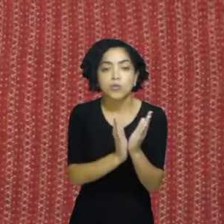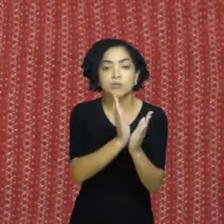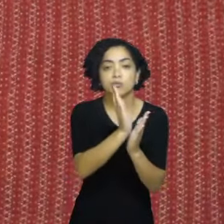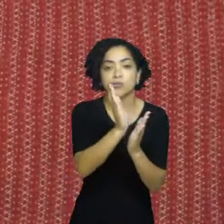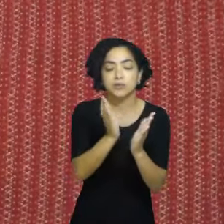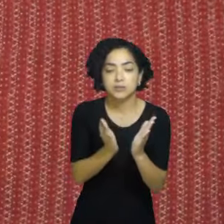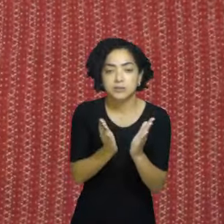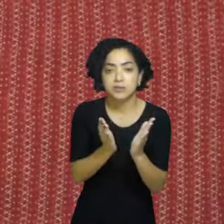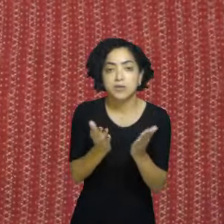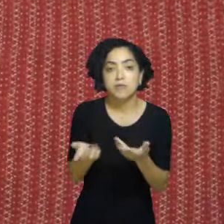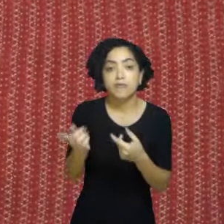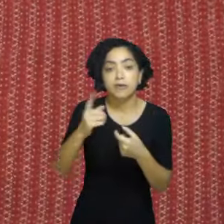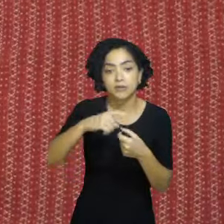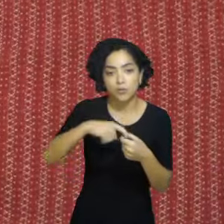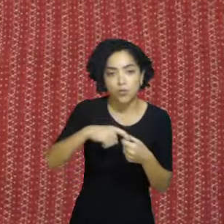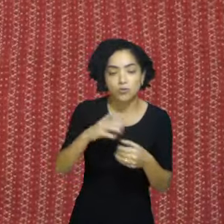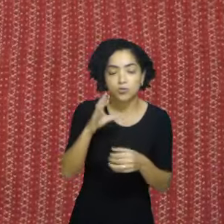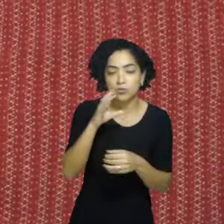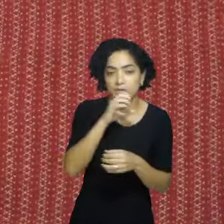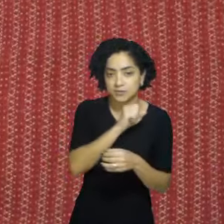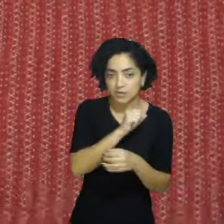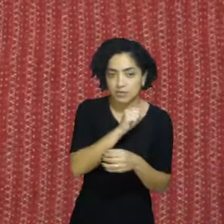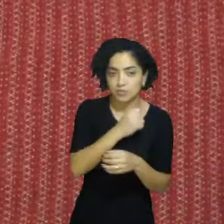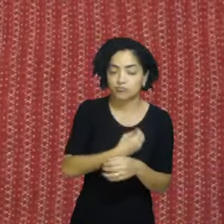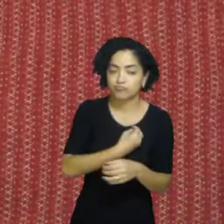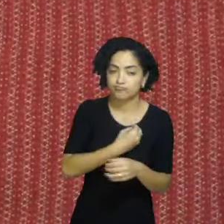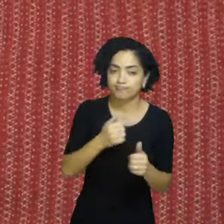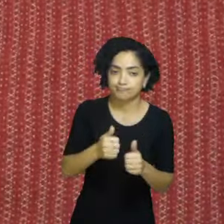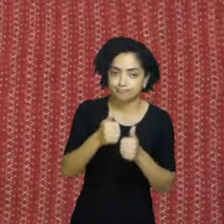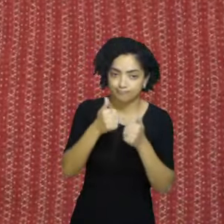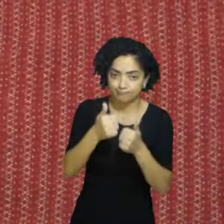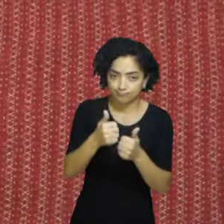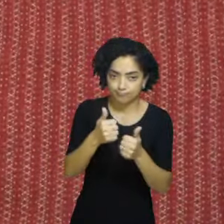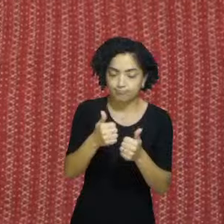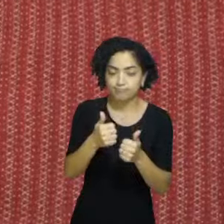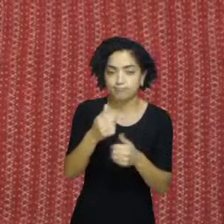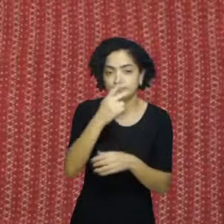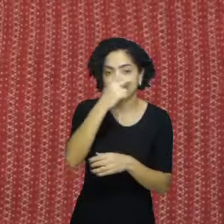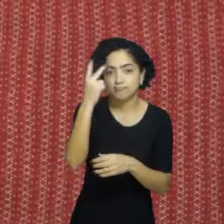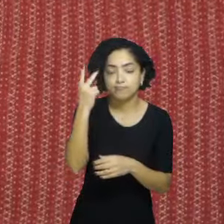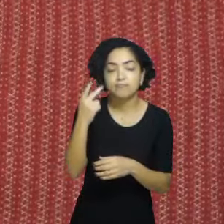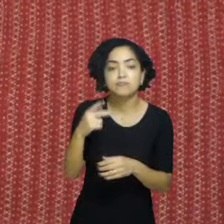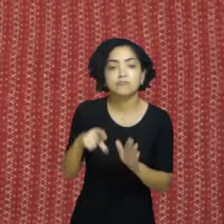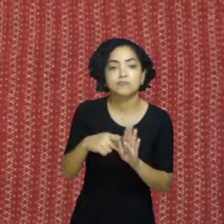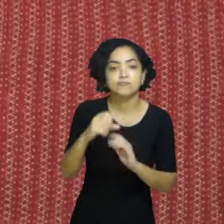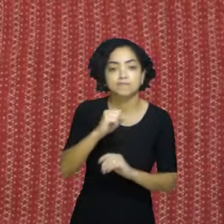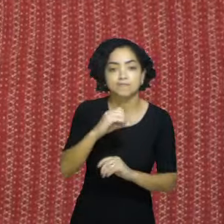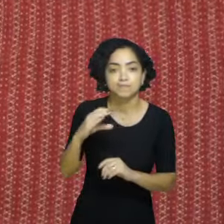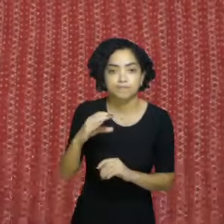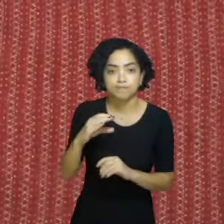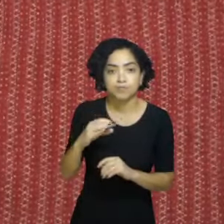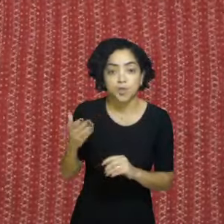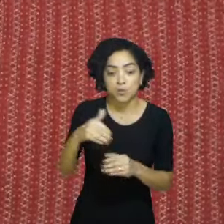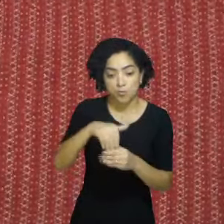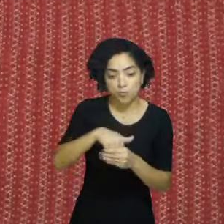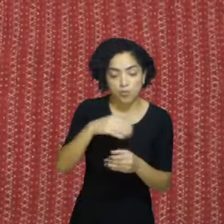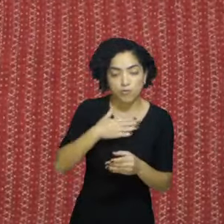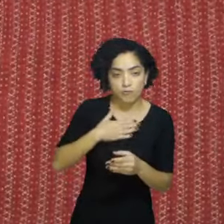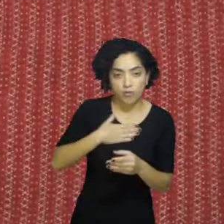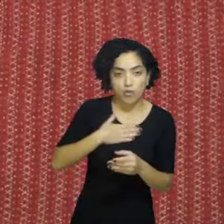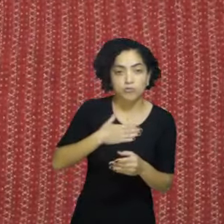o retorno mais rápido e uma vida melhor para todo cidadão catarinense. E o meu voto é favorável, tanto à PEC quanto